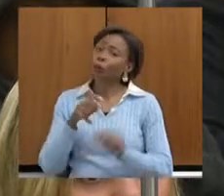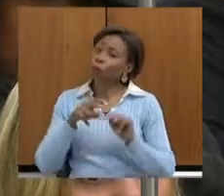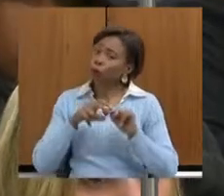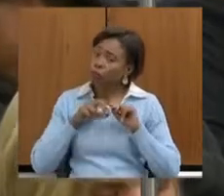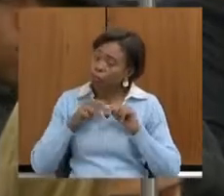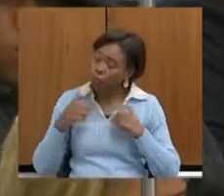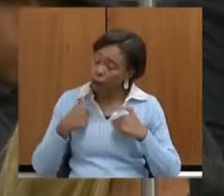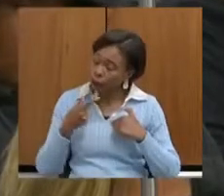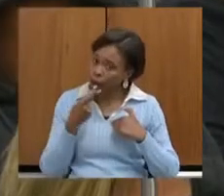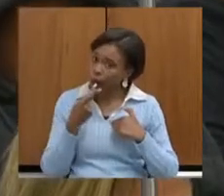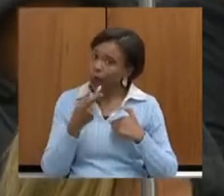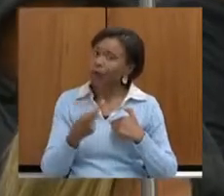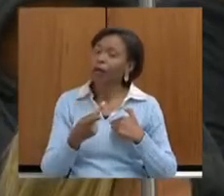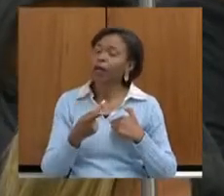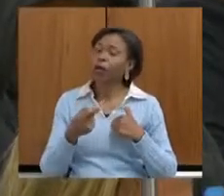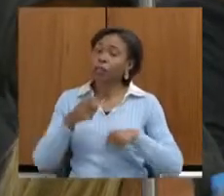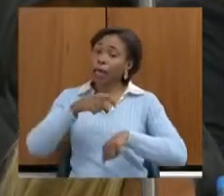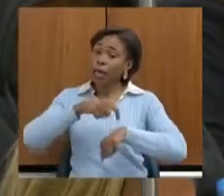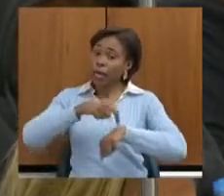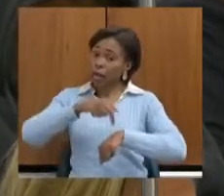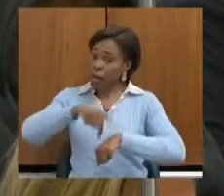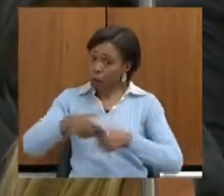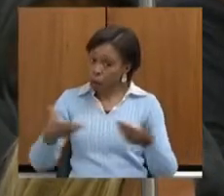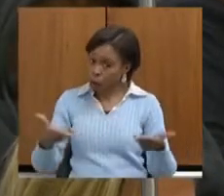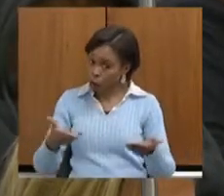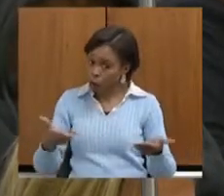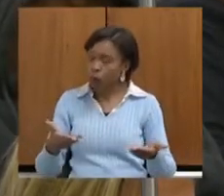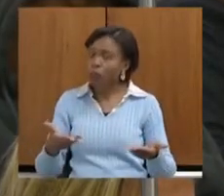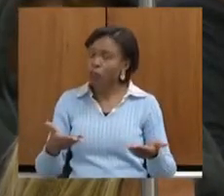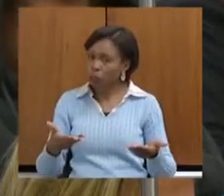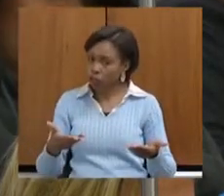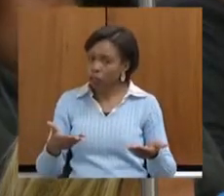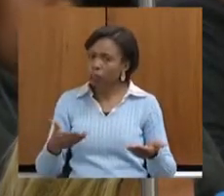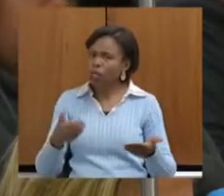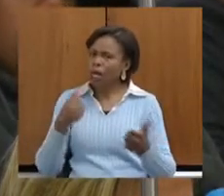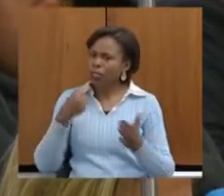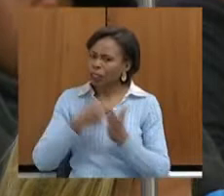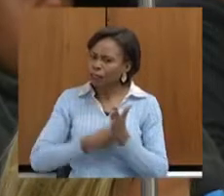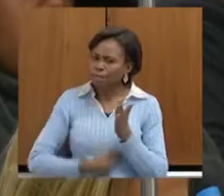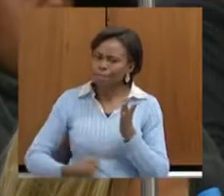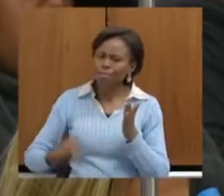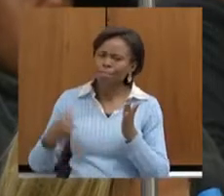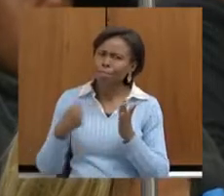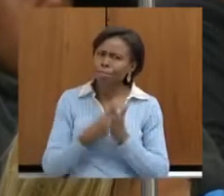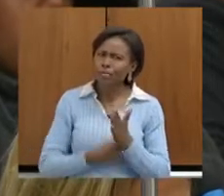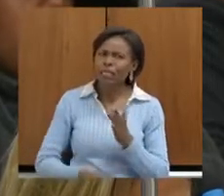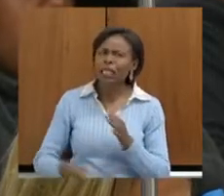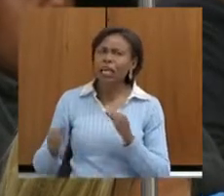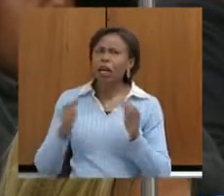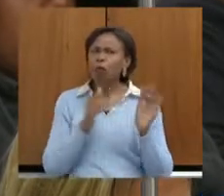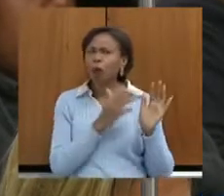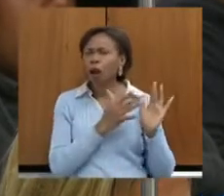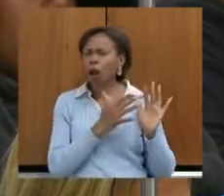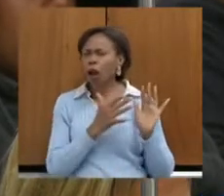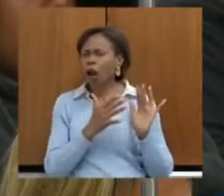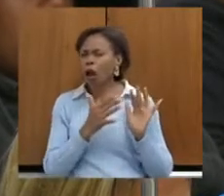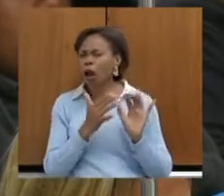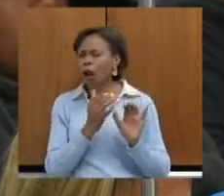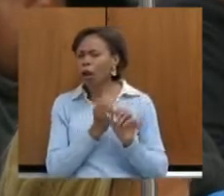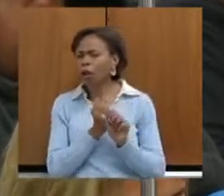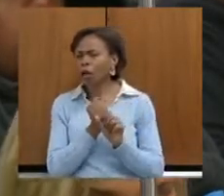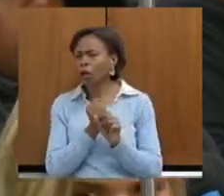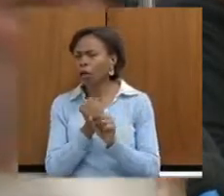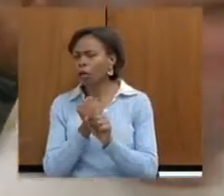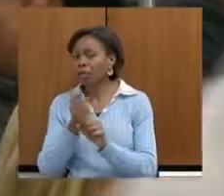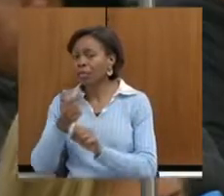isso se nesse momento porque nós vem lutando há sete anos e nós